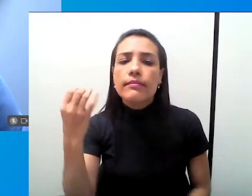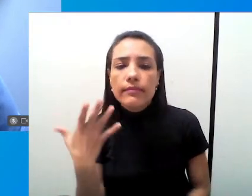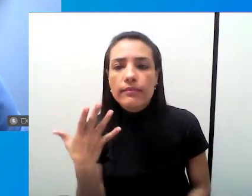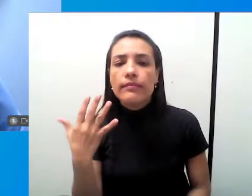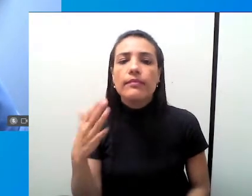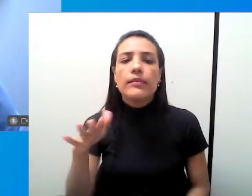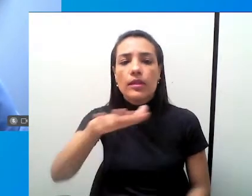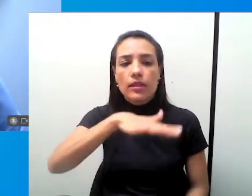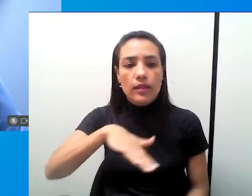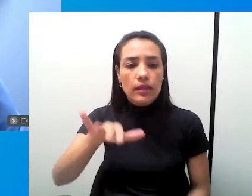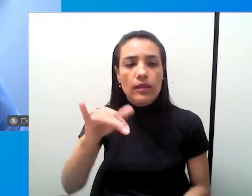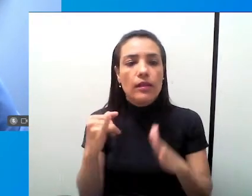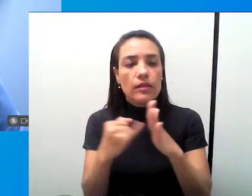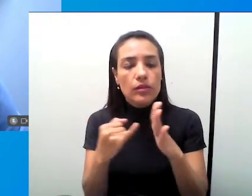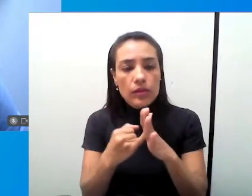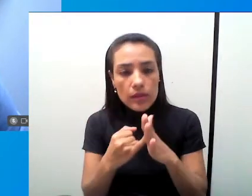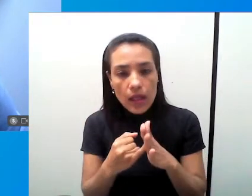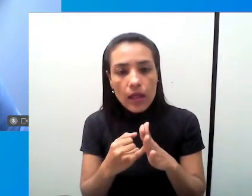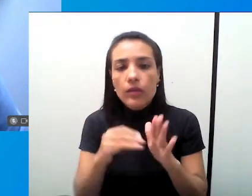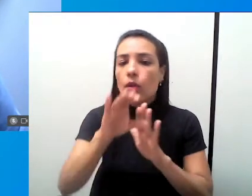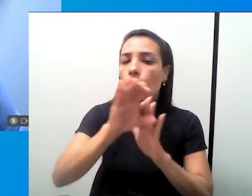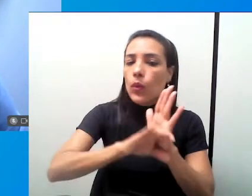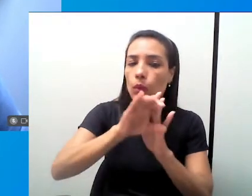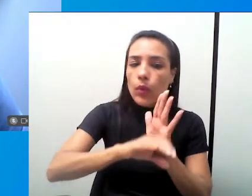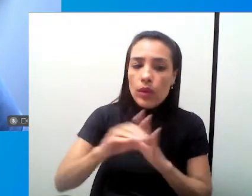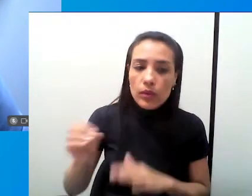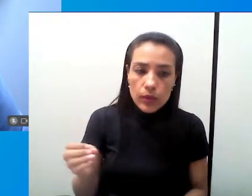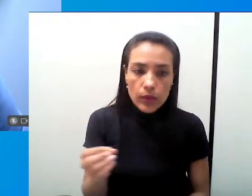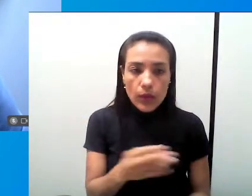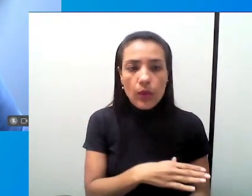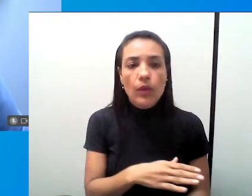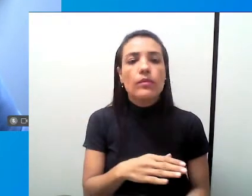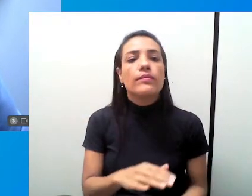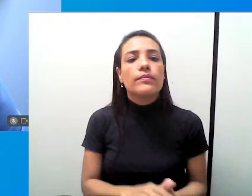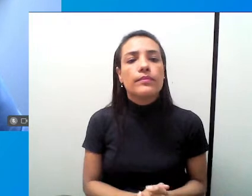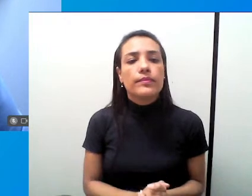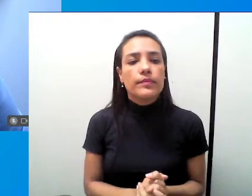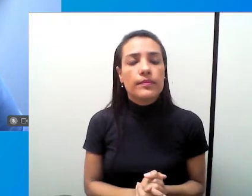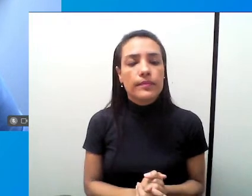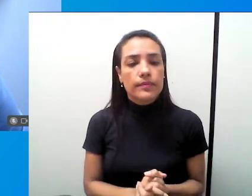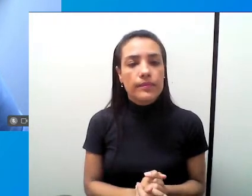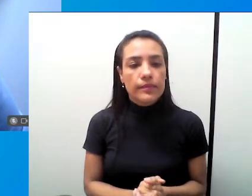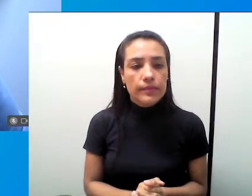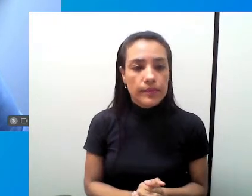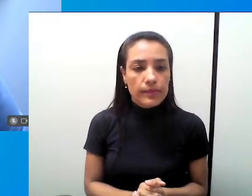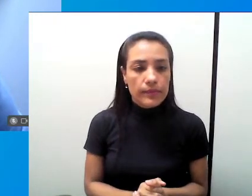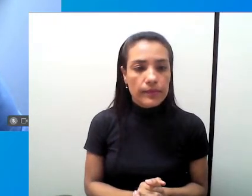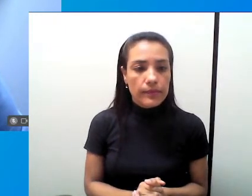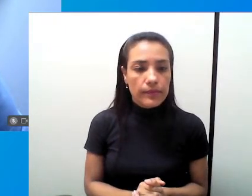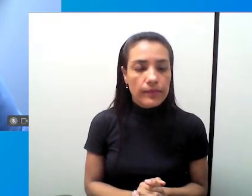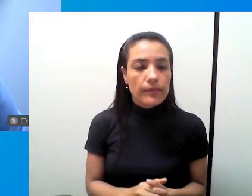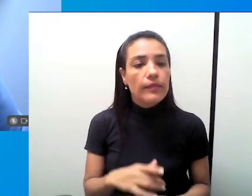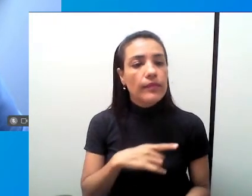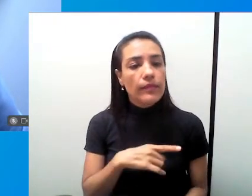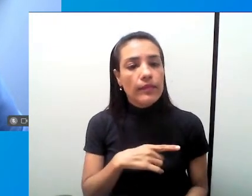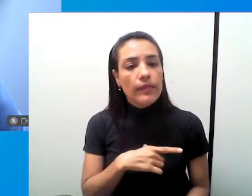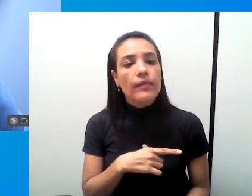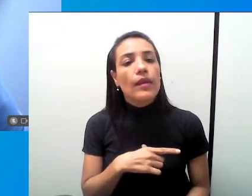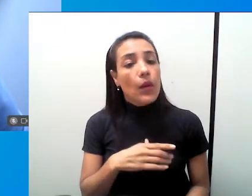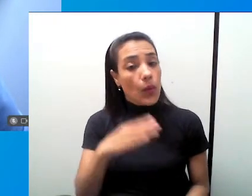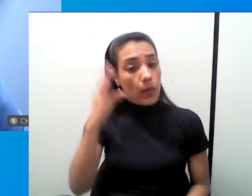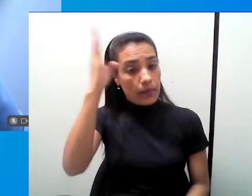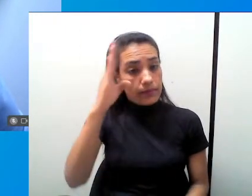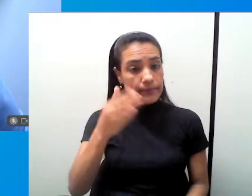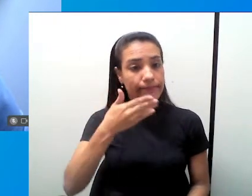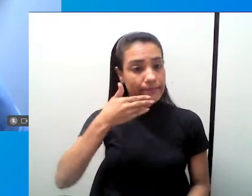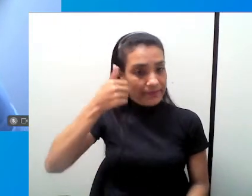o seu novo currículo implantado e em execução, nós teremos um Brasil melhor.